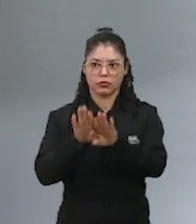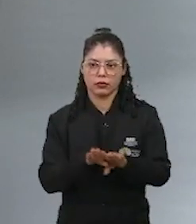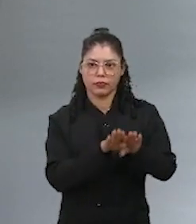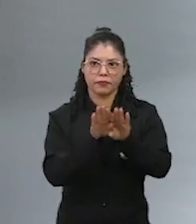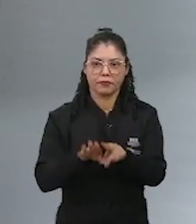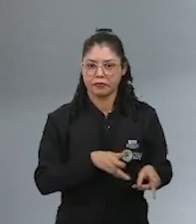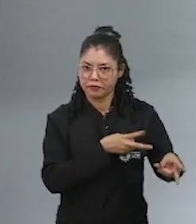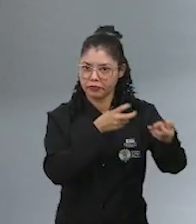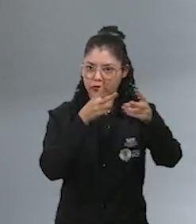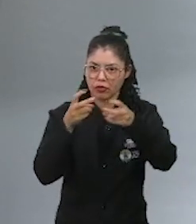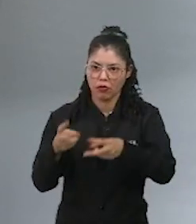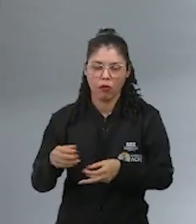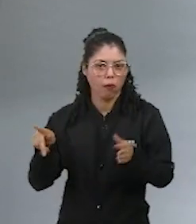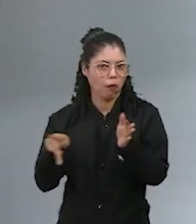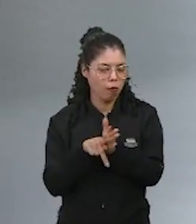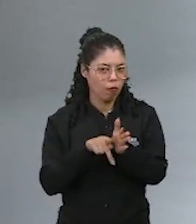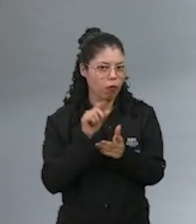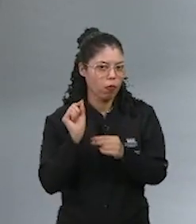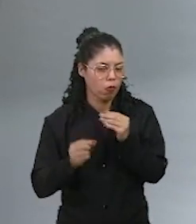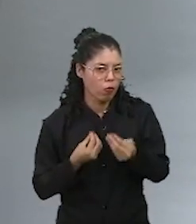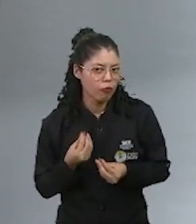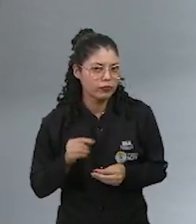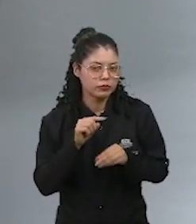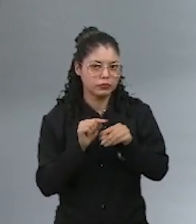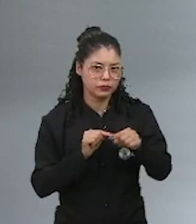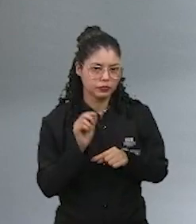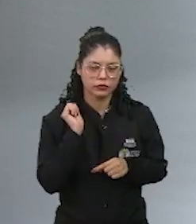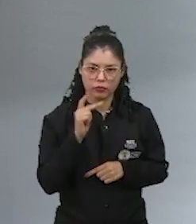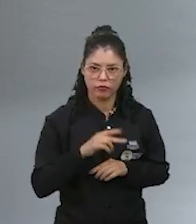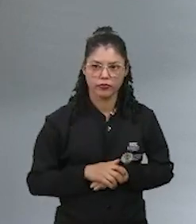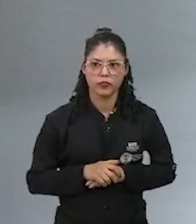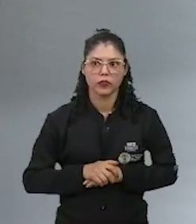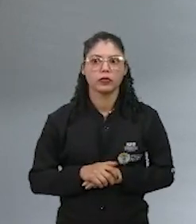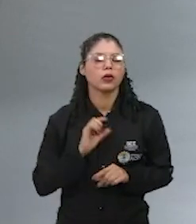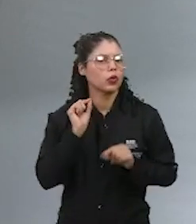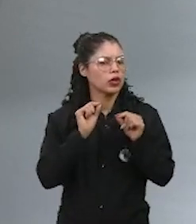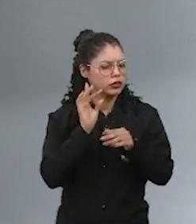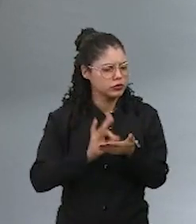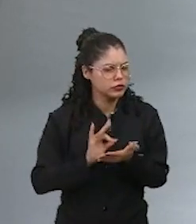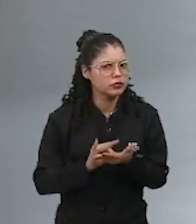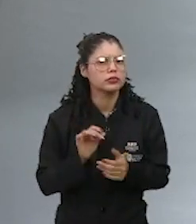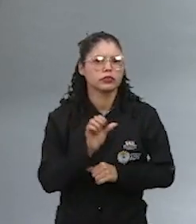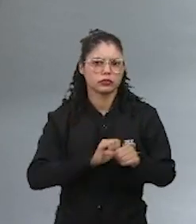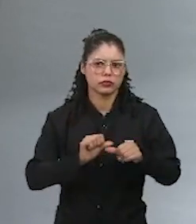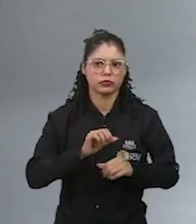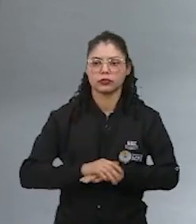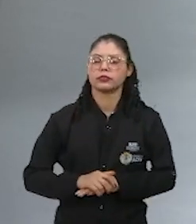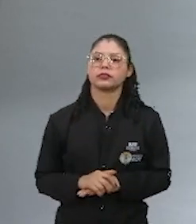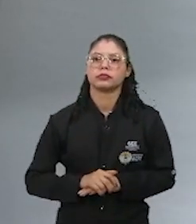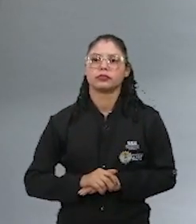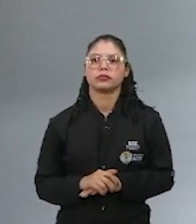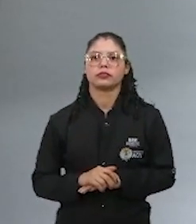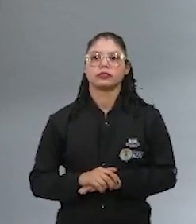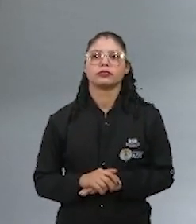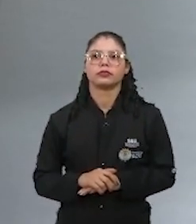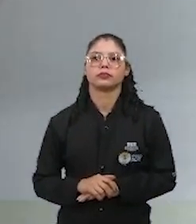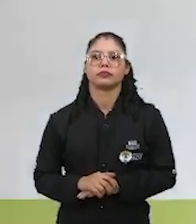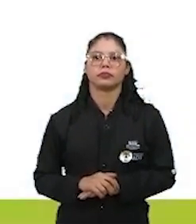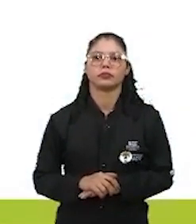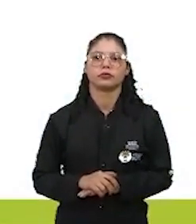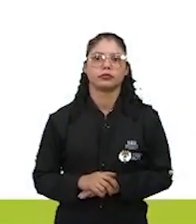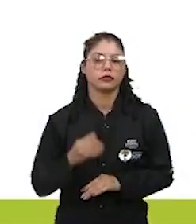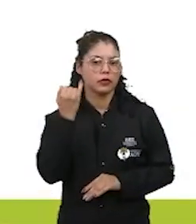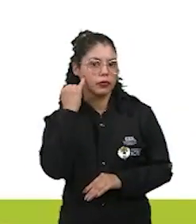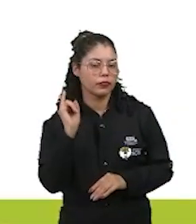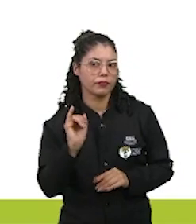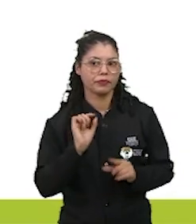vocês percebam exatamente como é que eu vou dividir esses gráficos, tá bom? E o que muda de fato. Vamos lá. Eu tenho aqui, ó, a